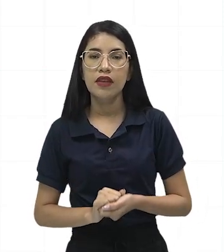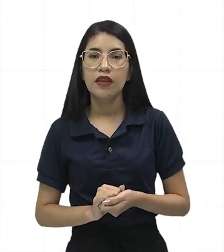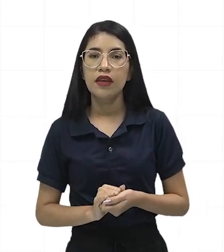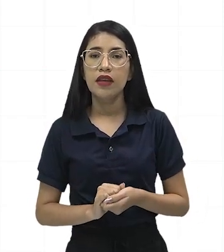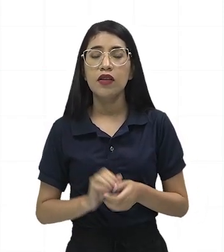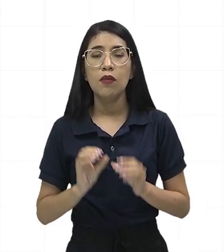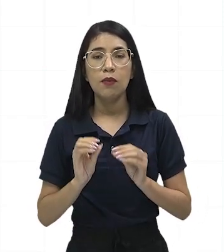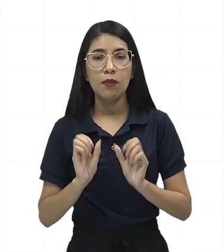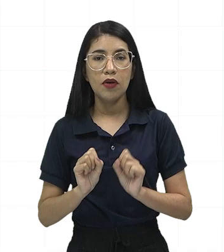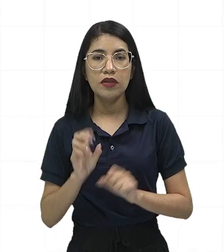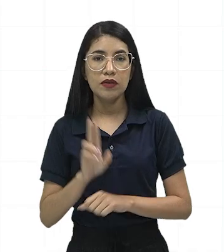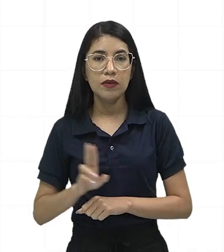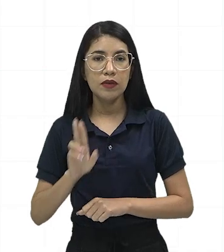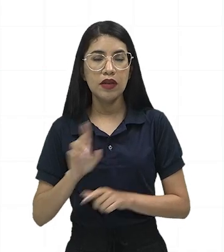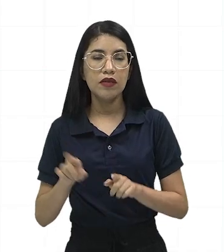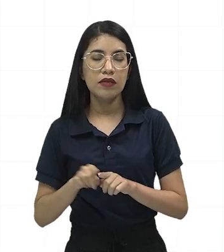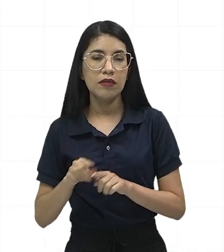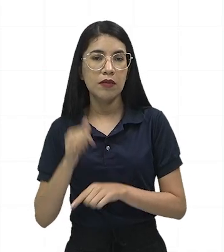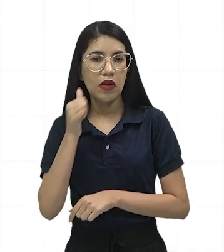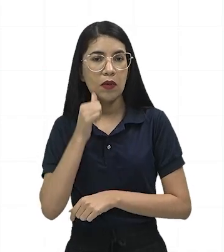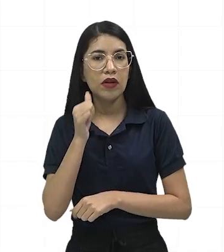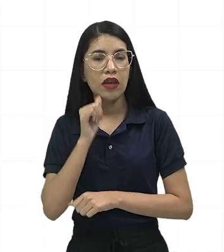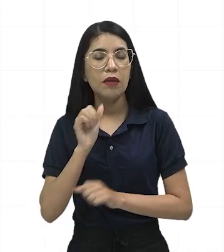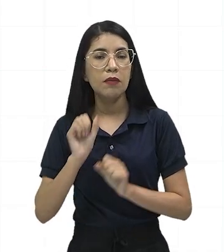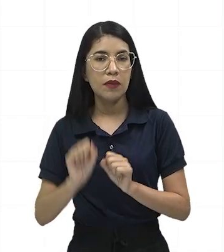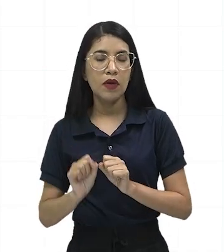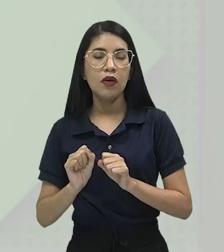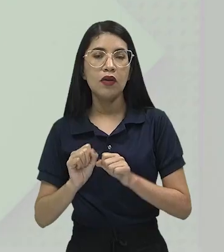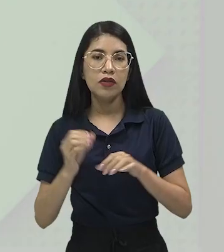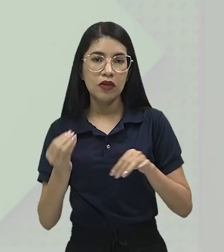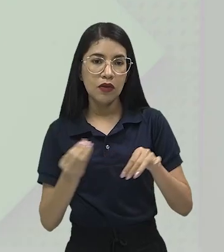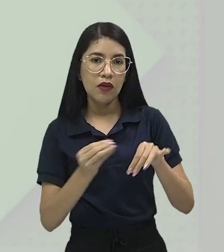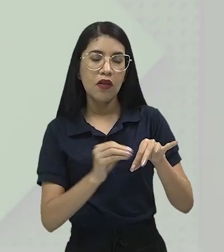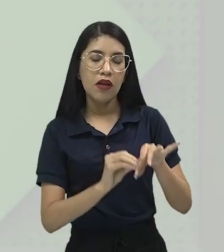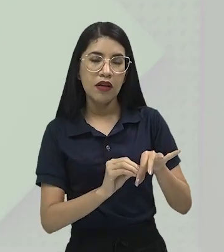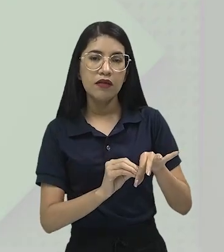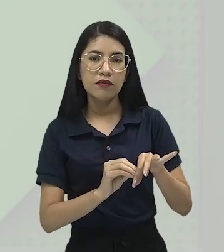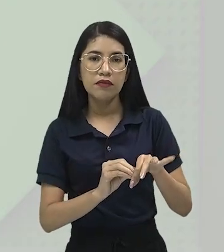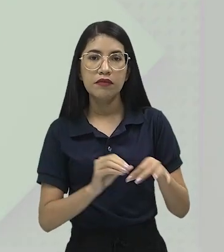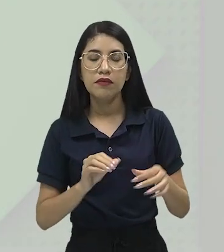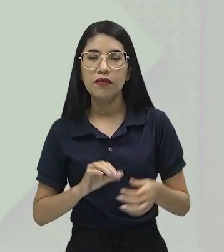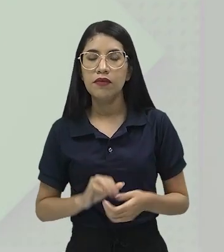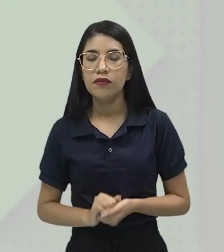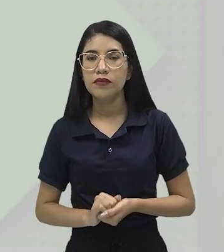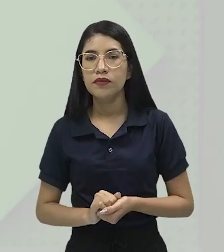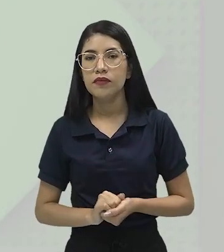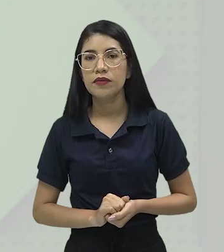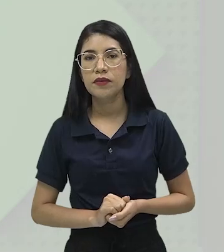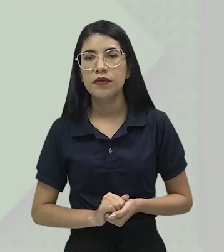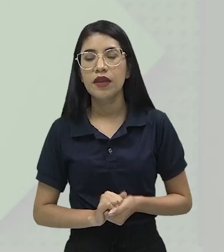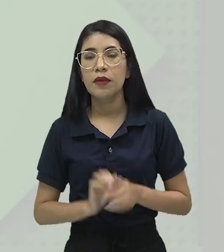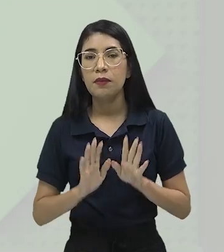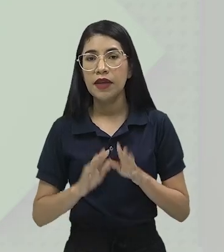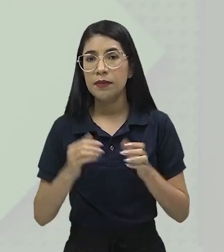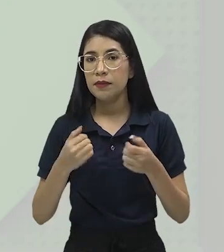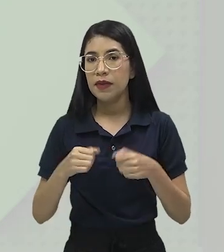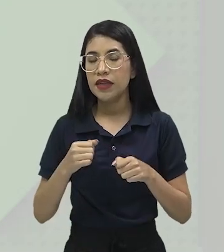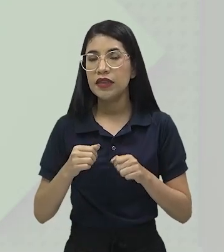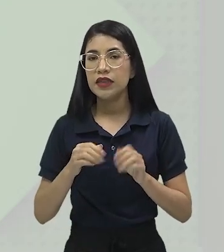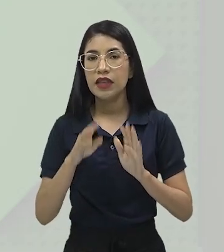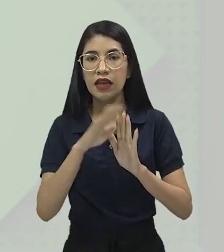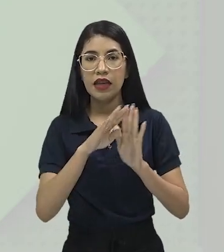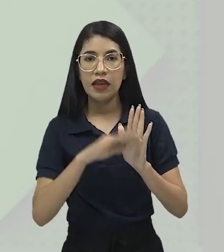ele pode ser utilizado pela própria mulher, ela mesma pode fazer o manuseio desse diafragma, né? Só tem que obedecer ali